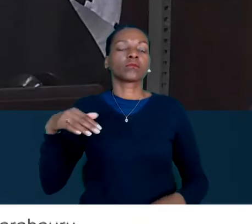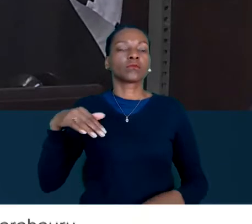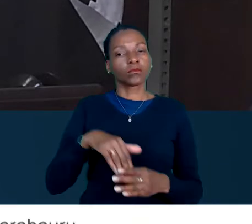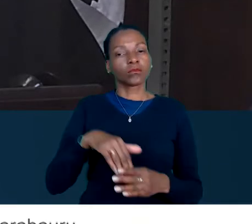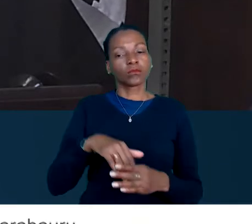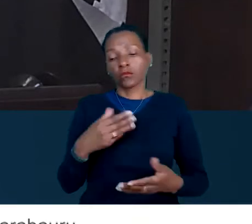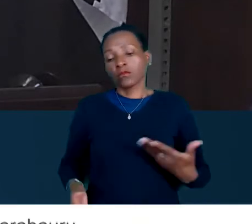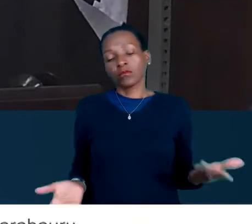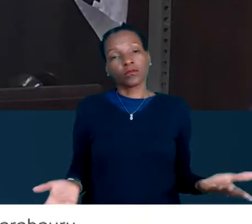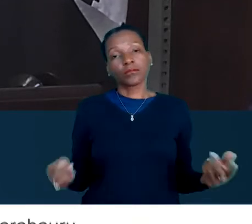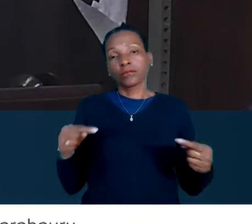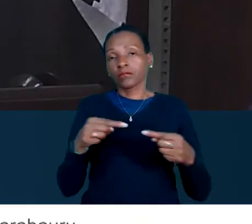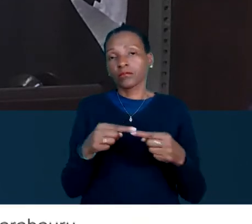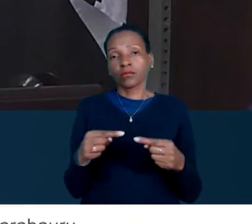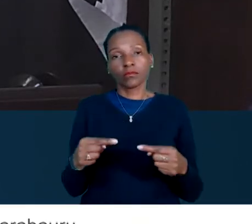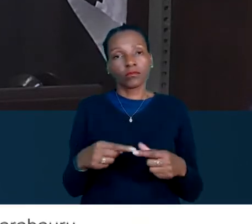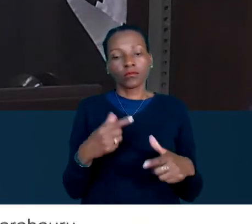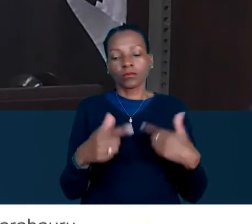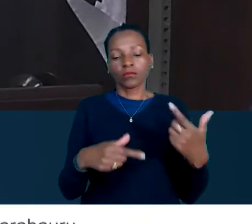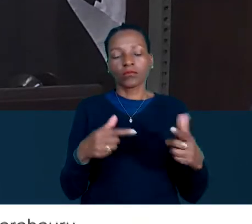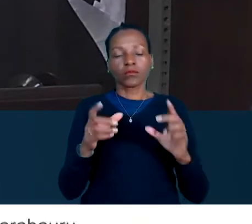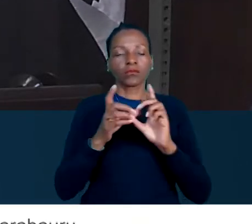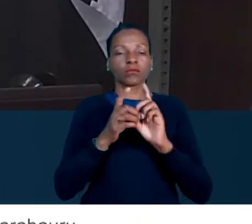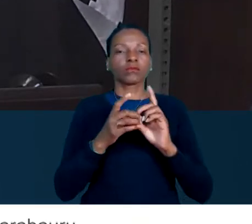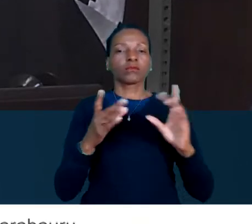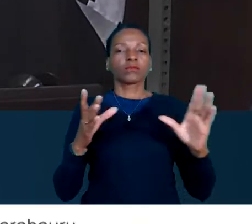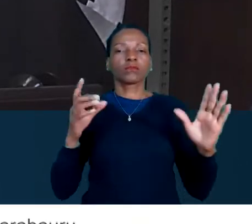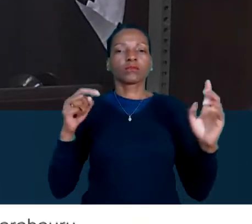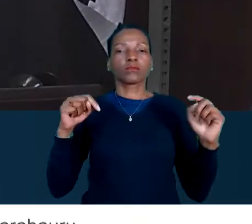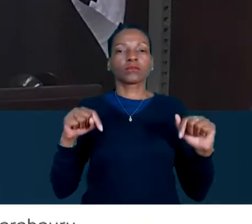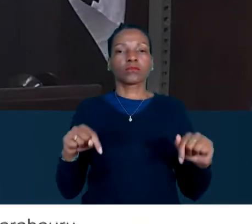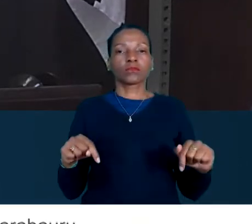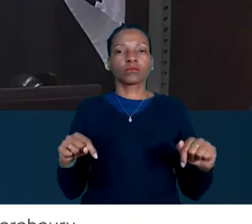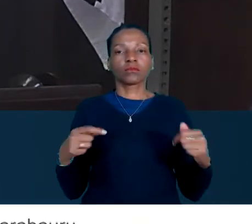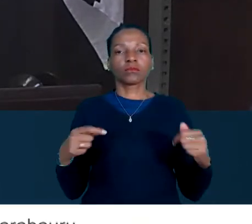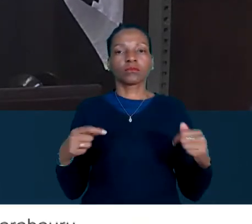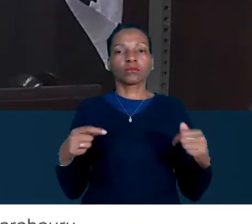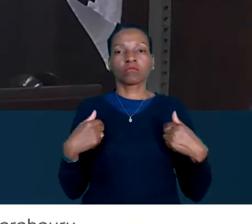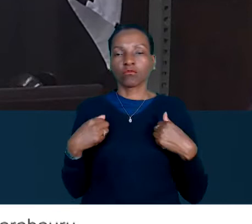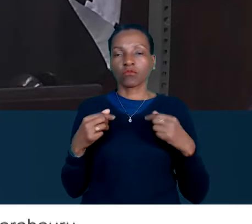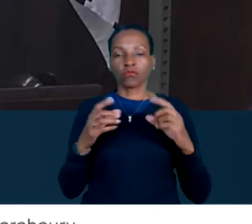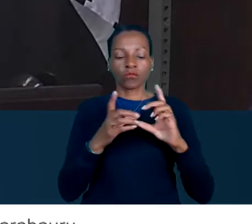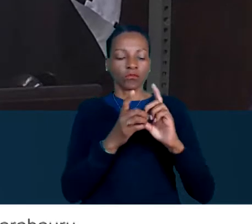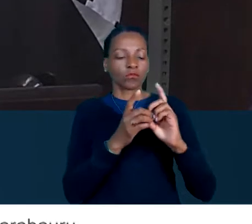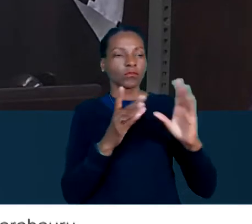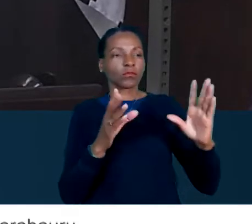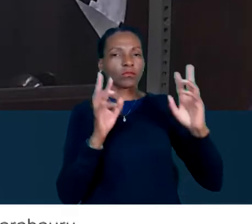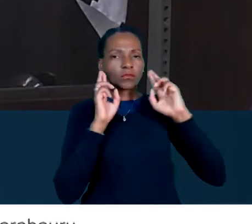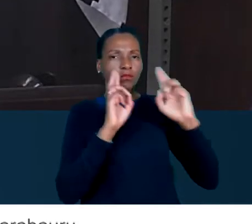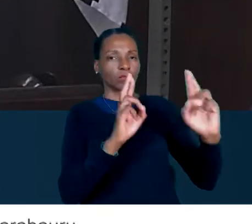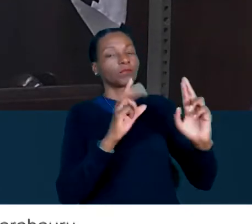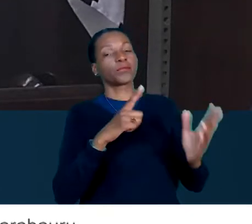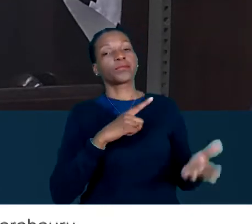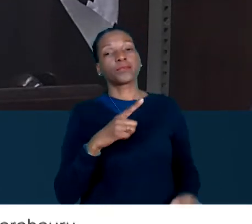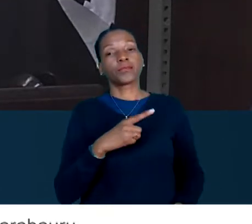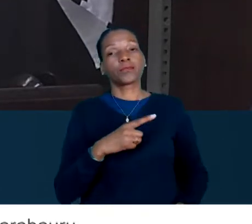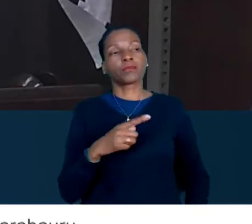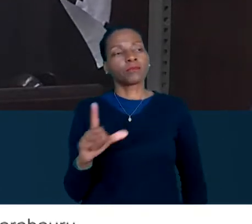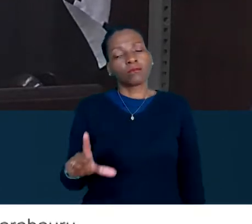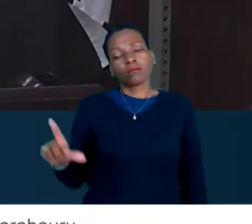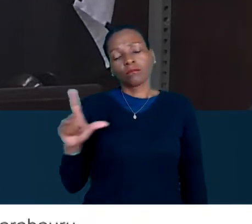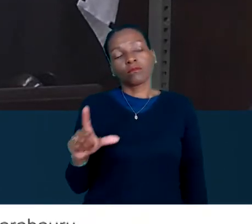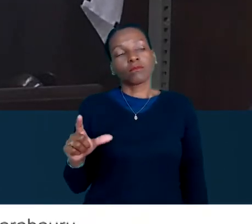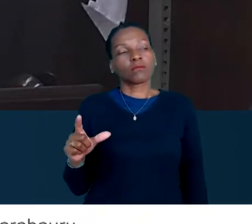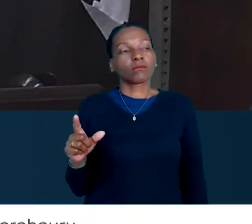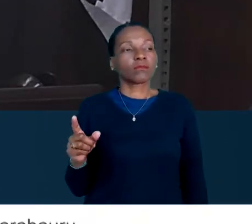do jogo da democracia e eu respeito à democracia é lógico que é onde eu trabalhava ela